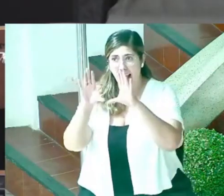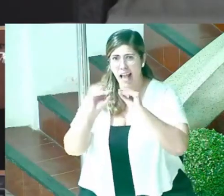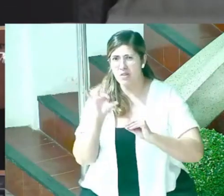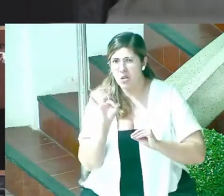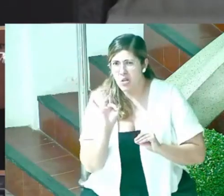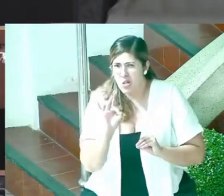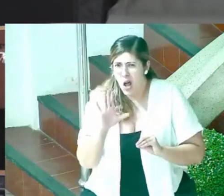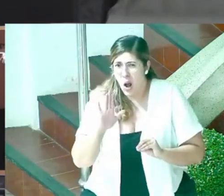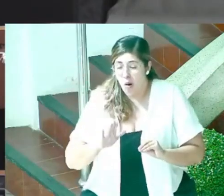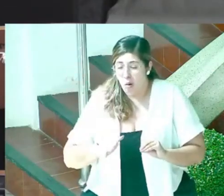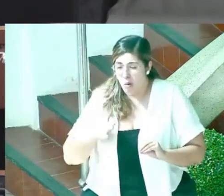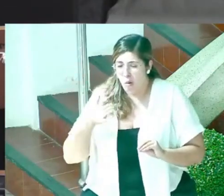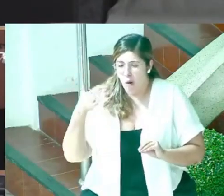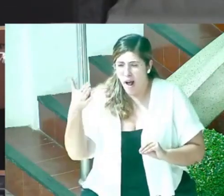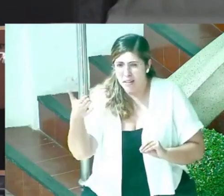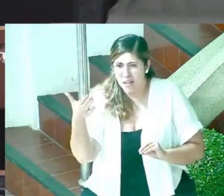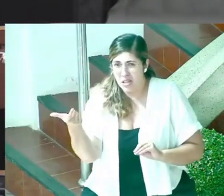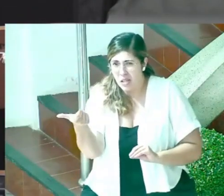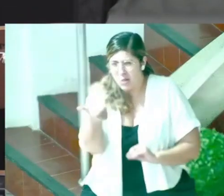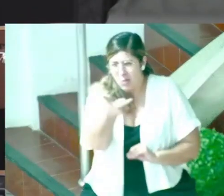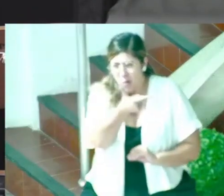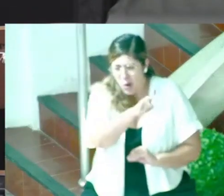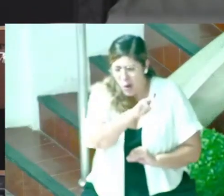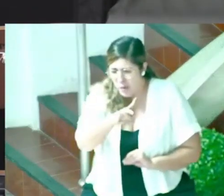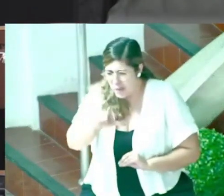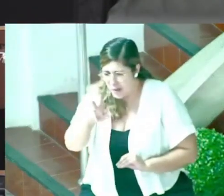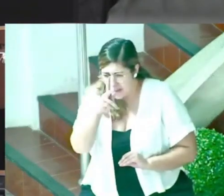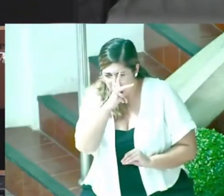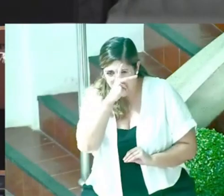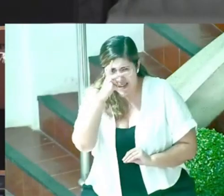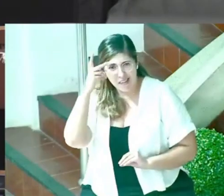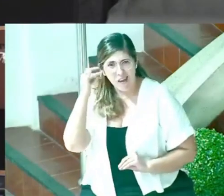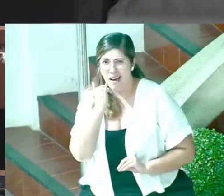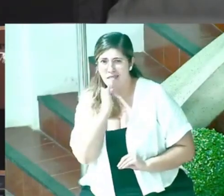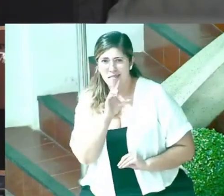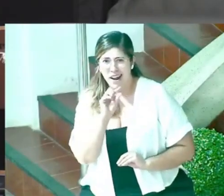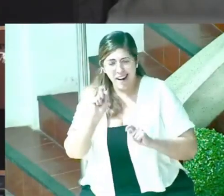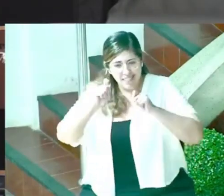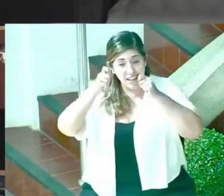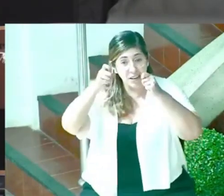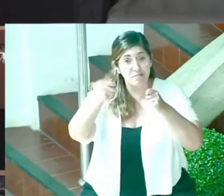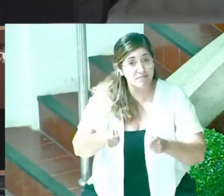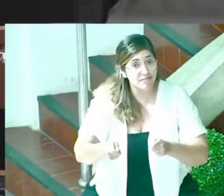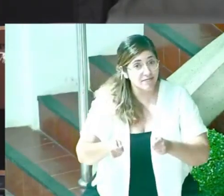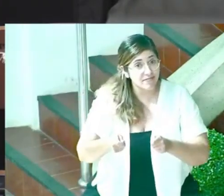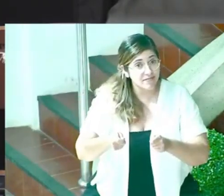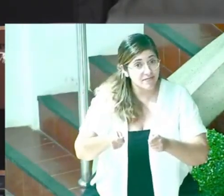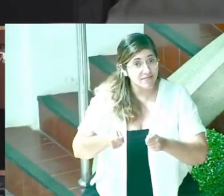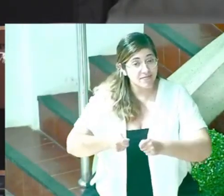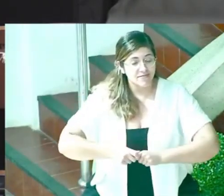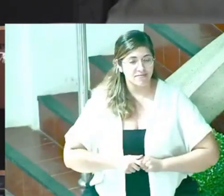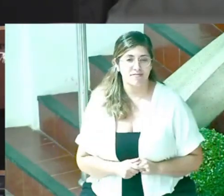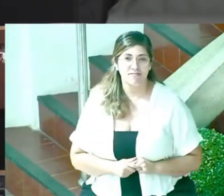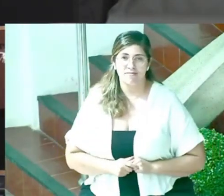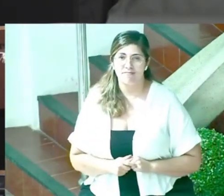Pai Nosso, quando nós nos voltamos a pedir por aquilo que é da nossa